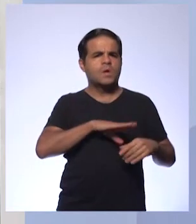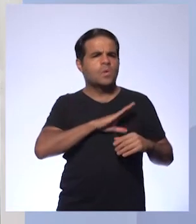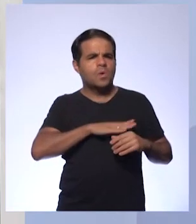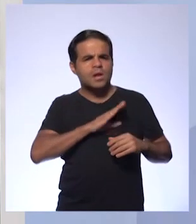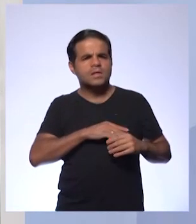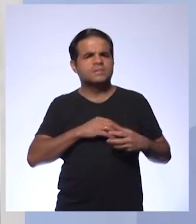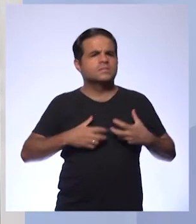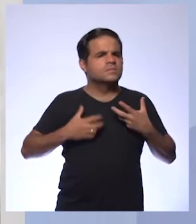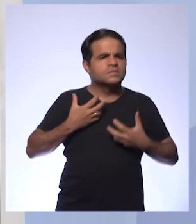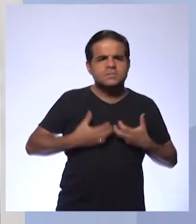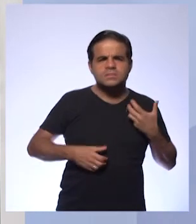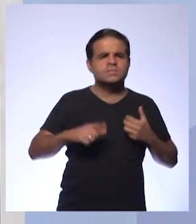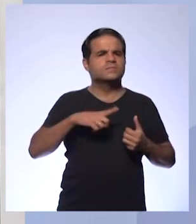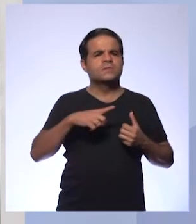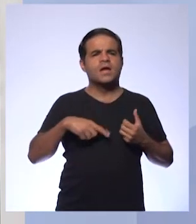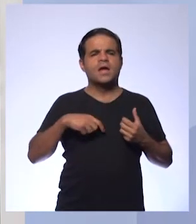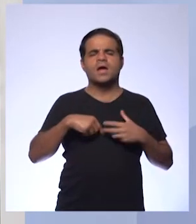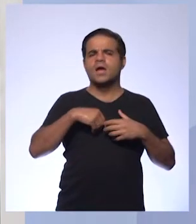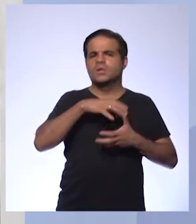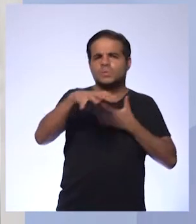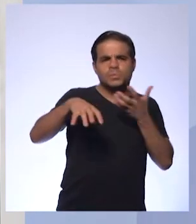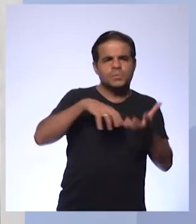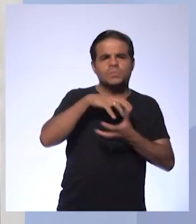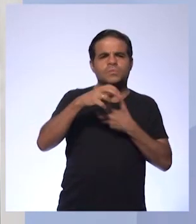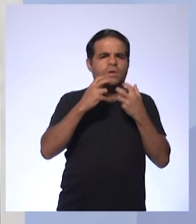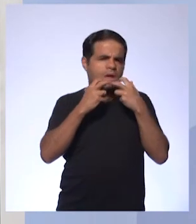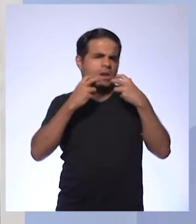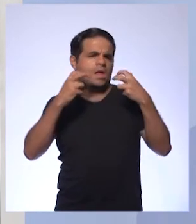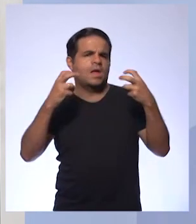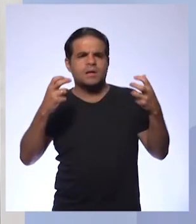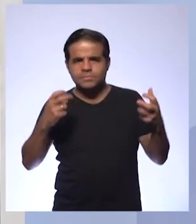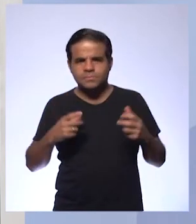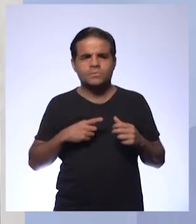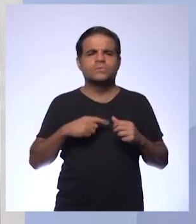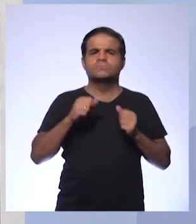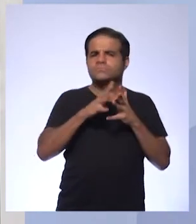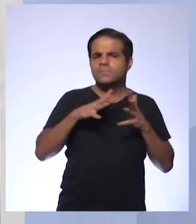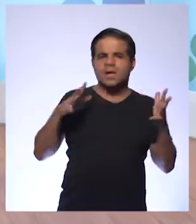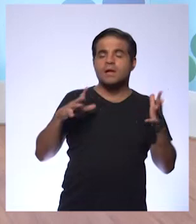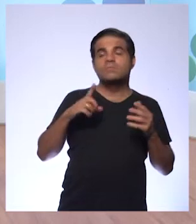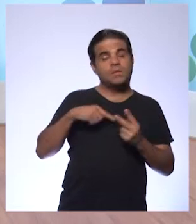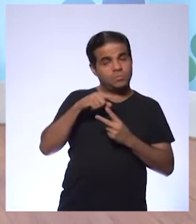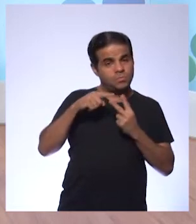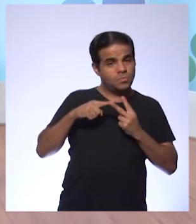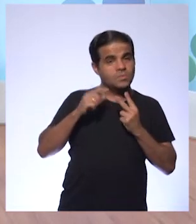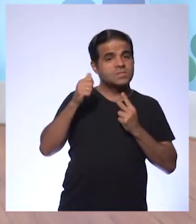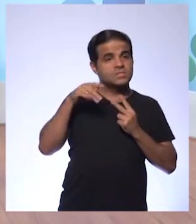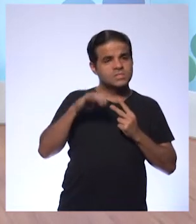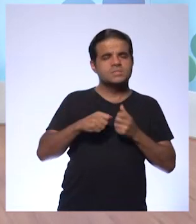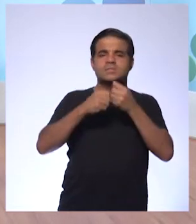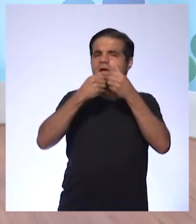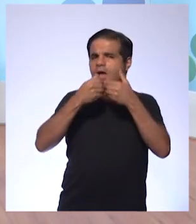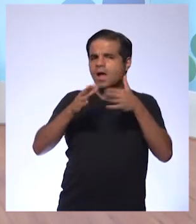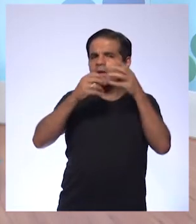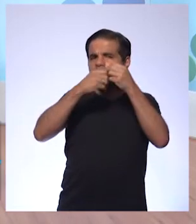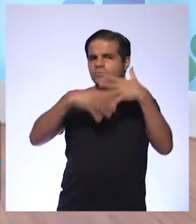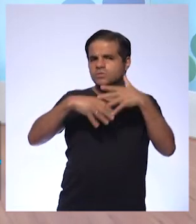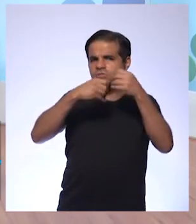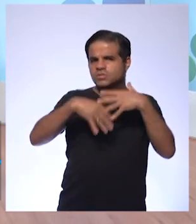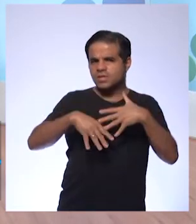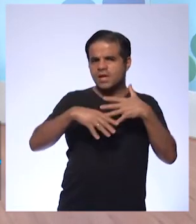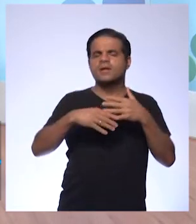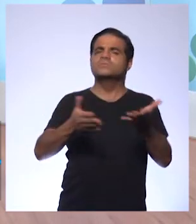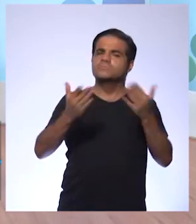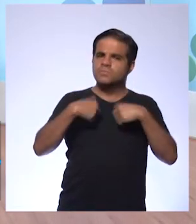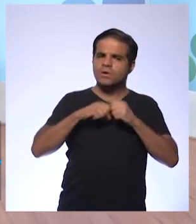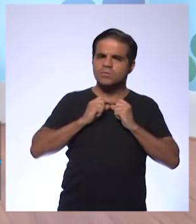o tumulto e o clamor de um largo. Pelo menos 2 antíteses aí vocês vão colocar para mim. Abra o chat aí, por favor.